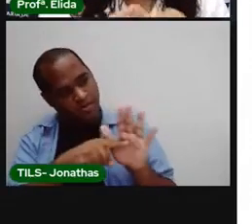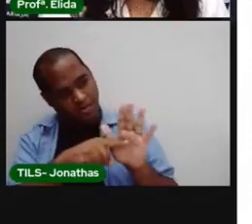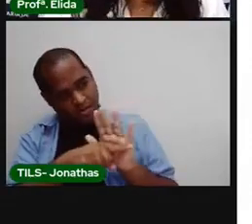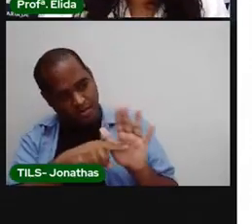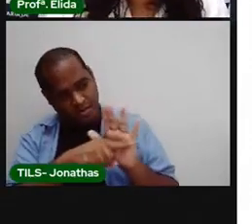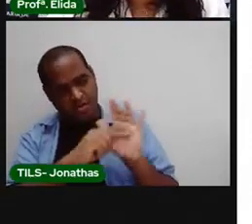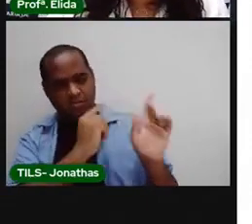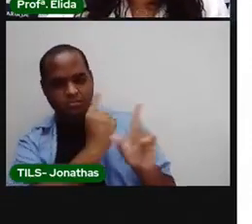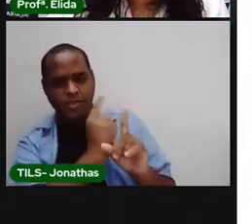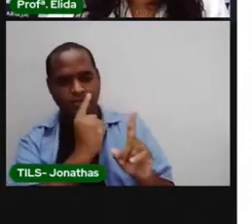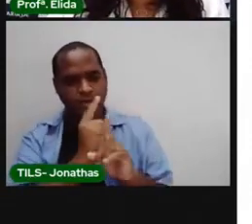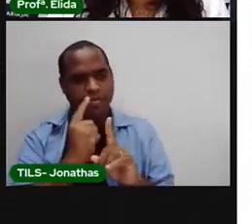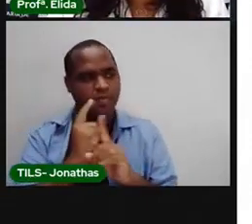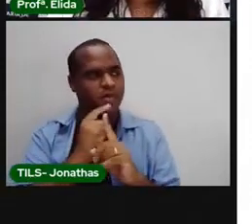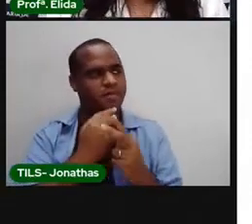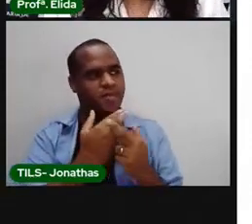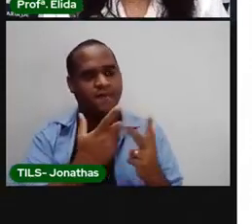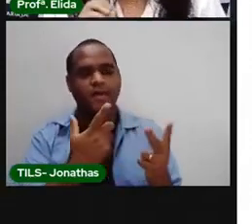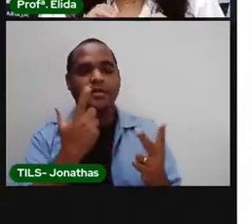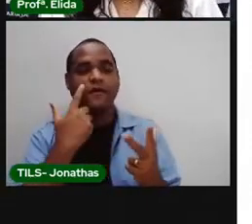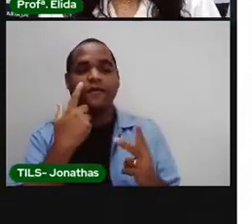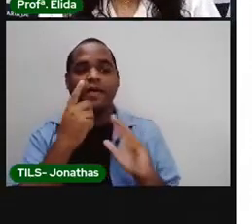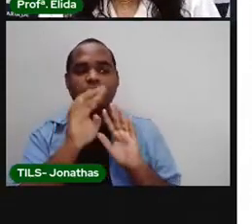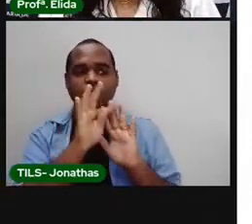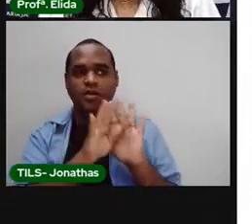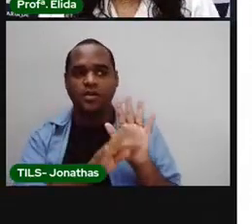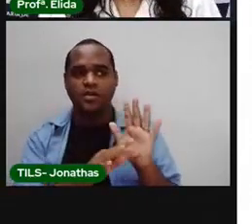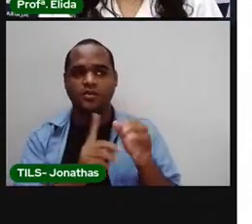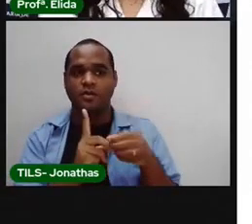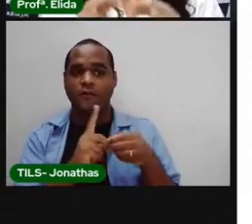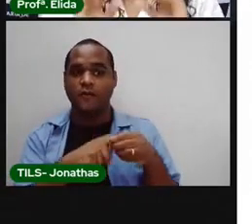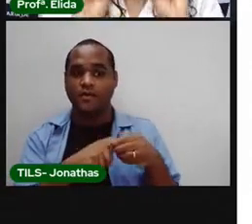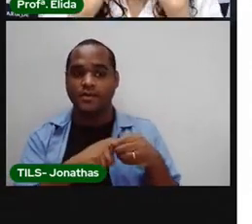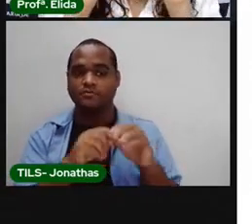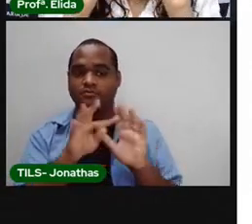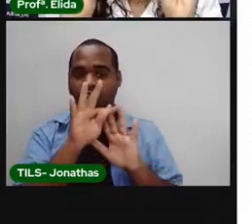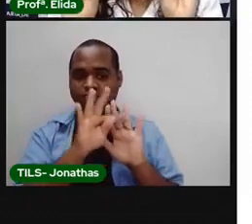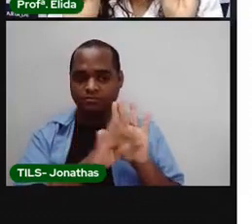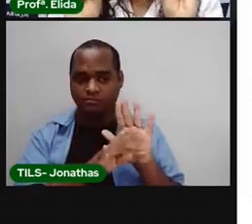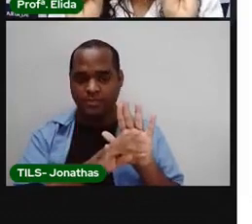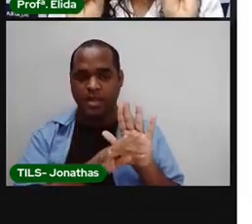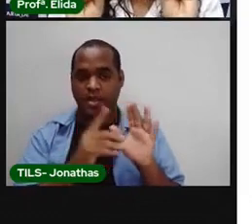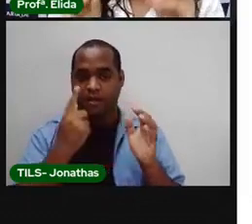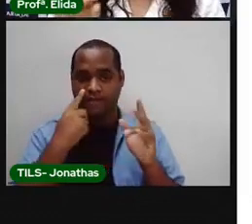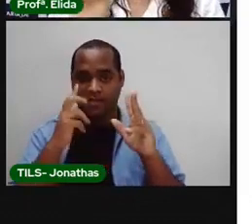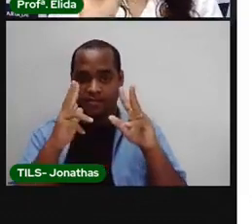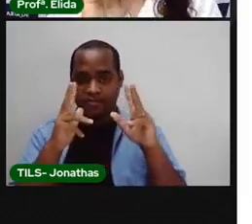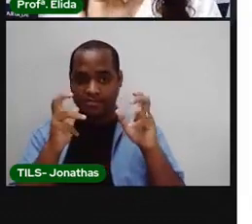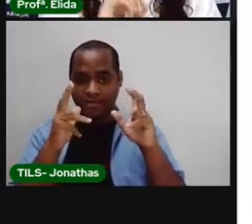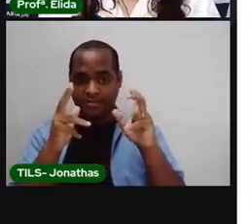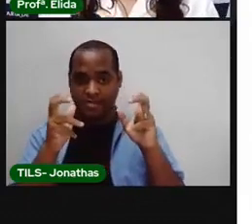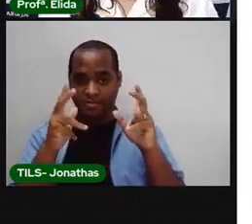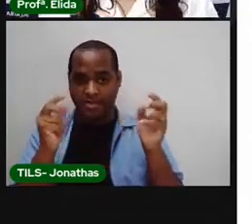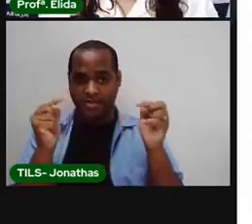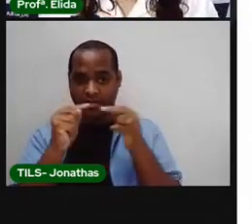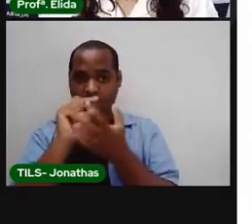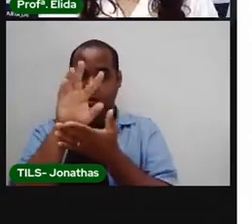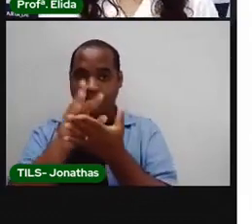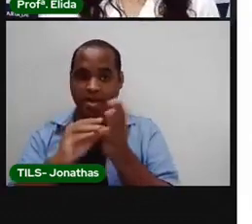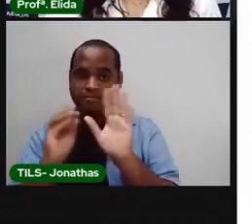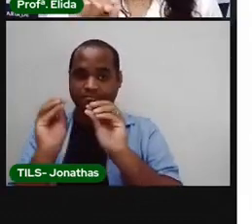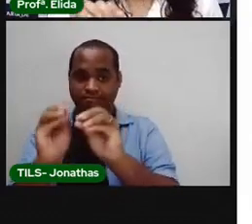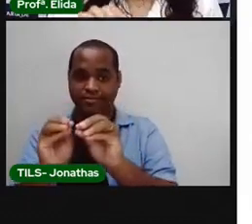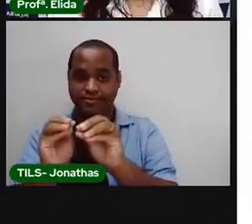e detetive de texto. Volta lá no texto. Olha o título e copia ele